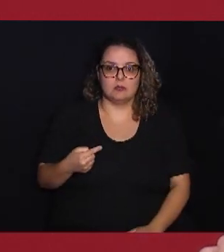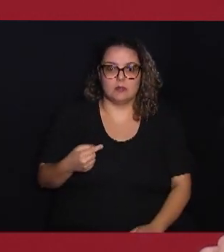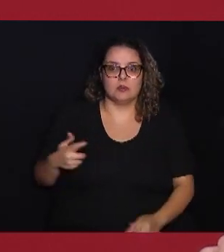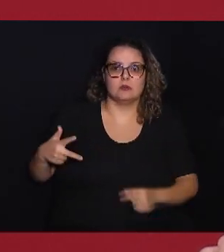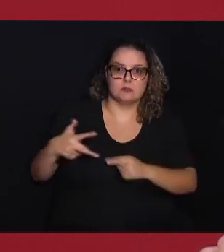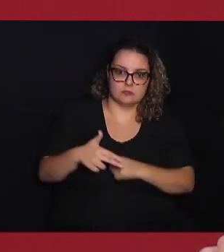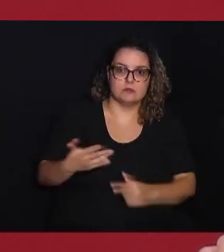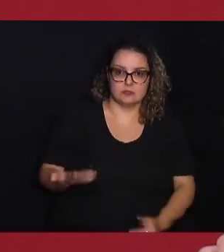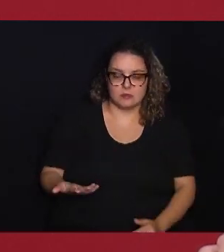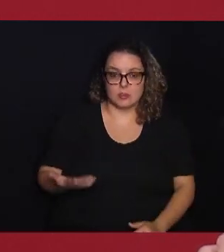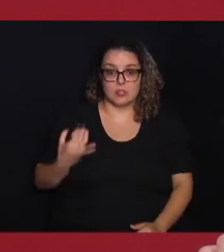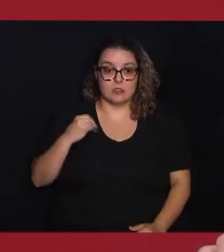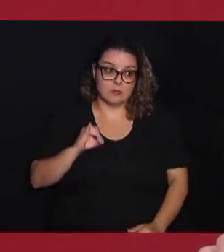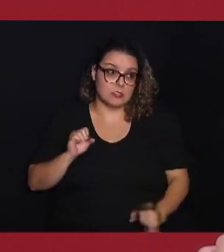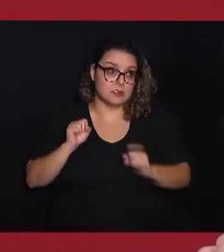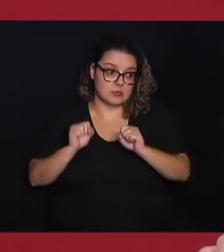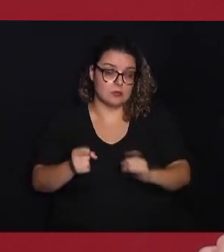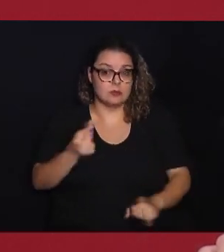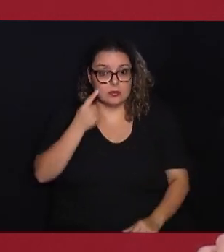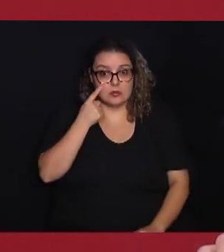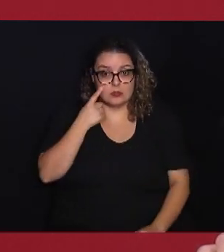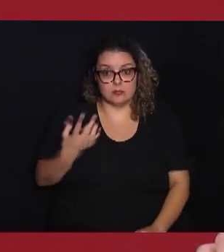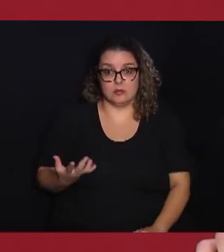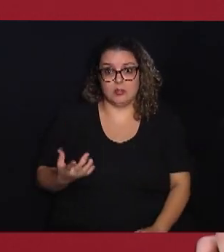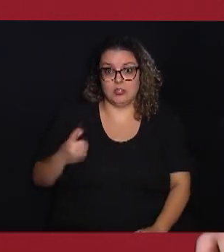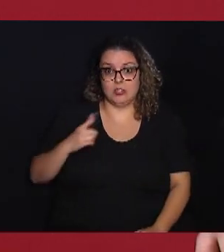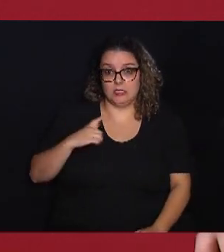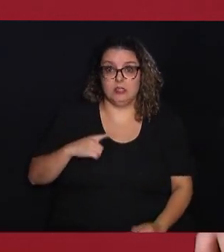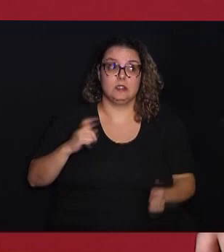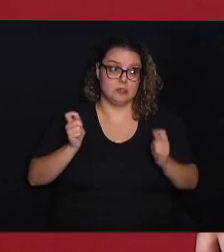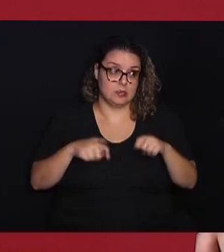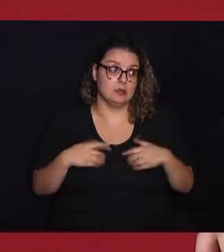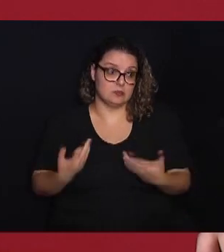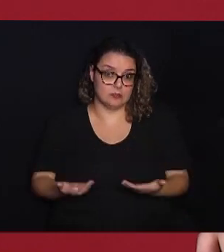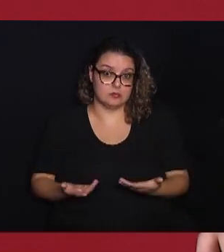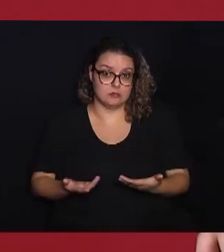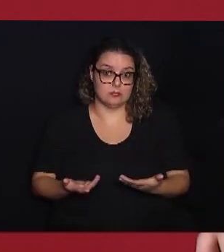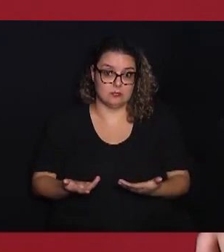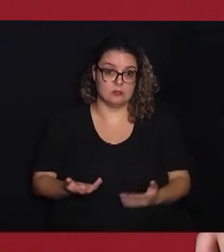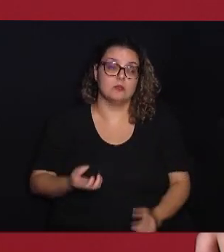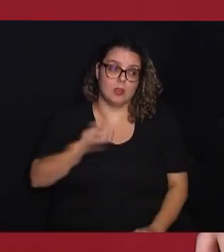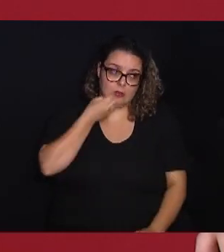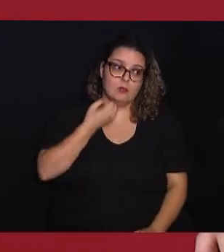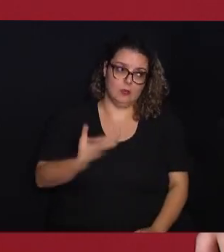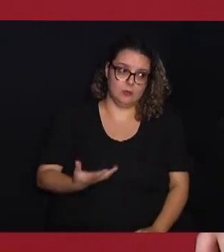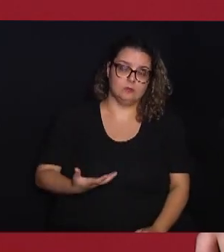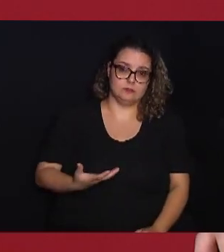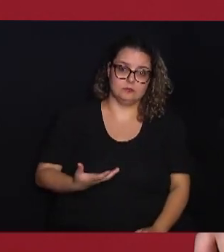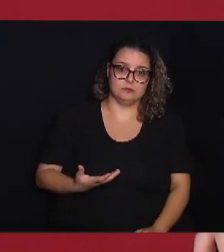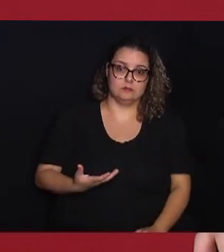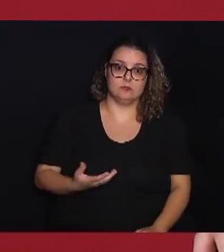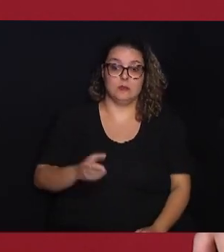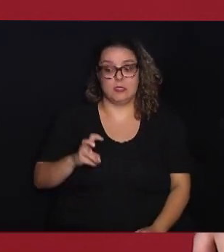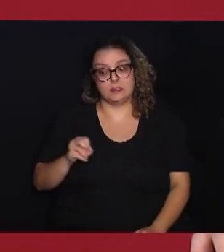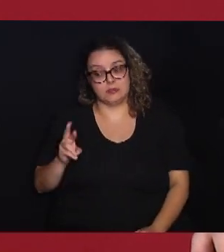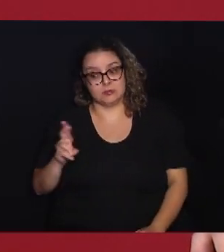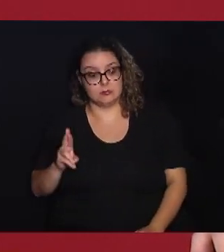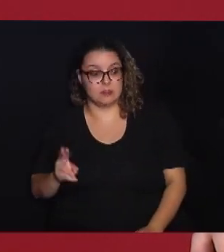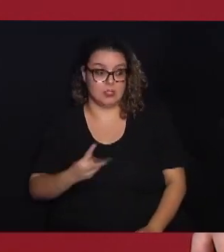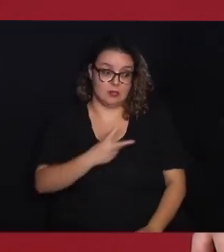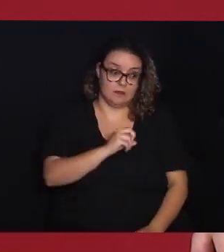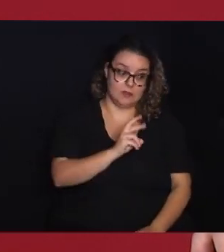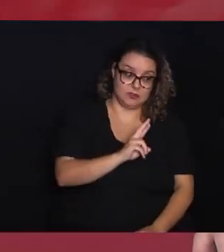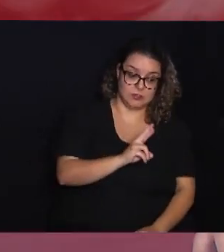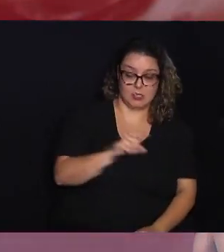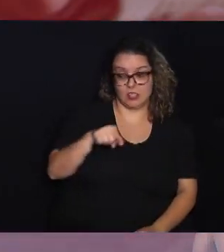margem para cortar. Mas se você puder observar e ter essa possibilidade ainda, vale a pena, porque é R$50